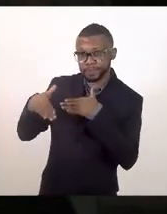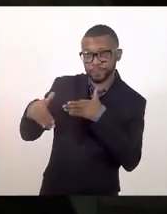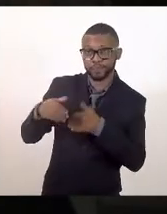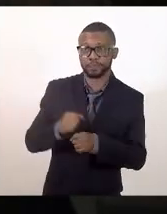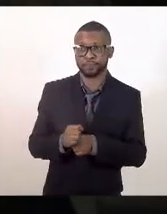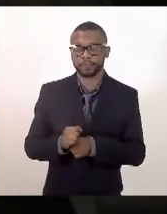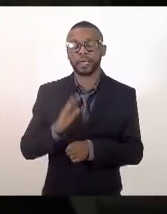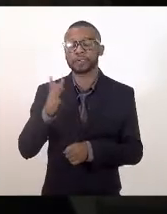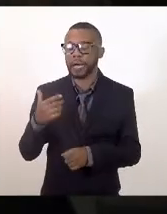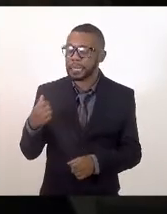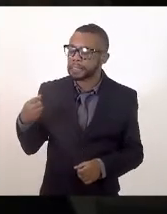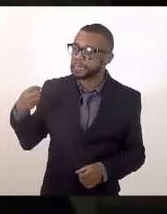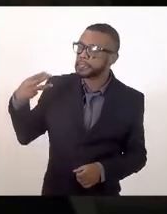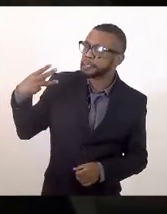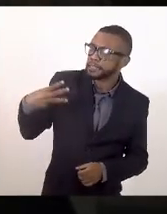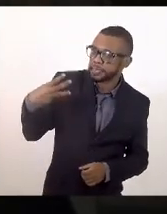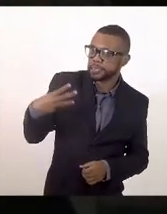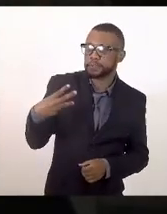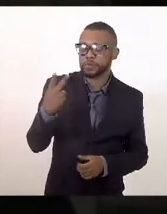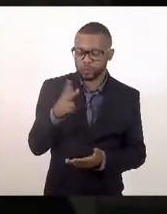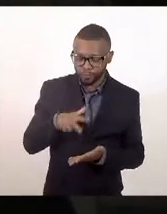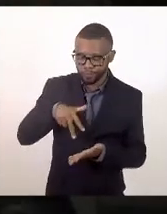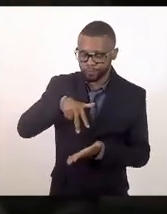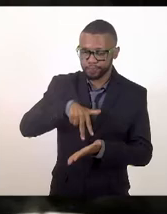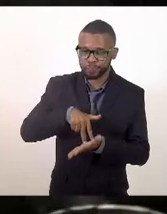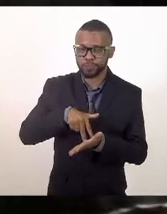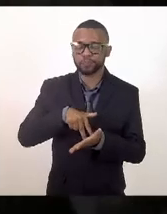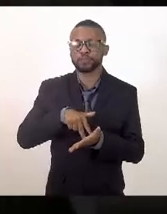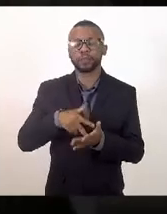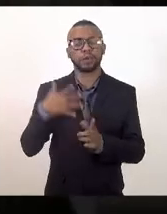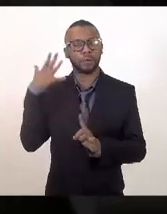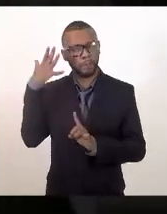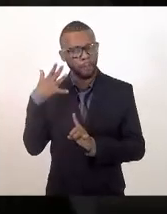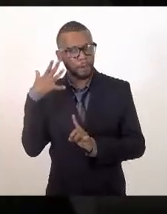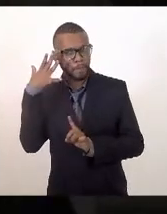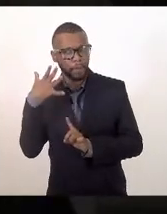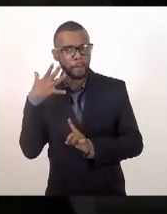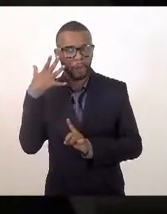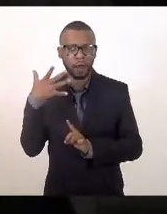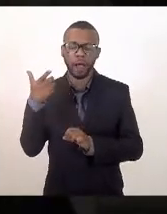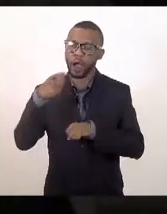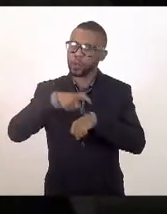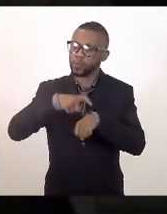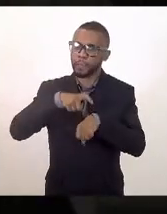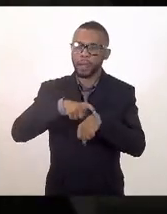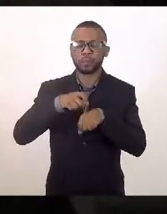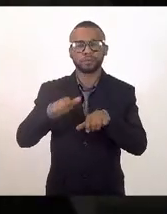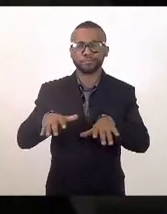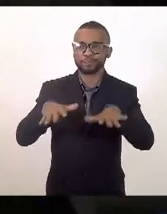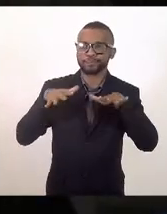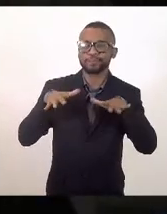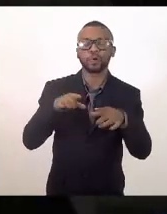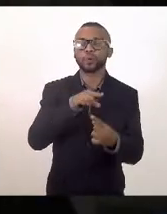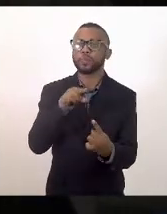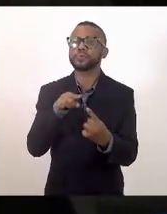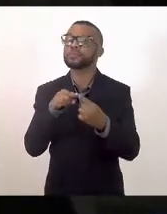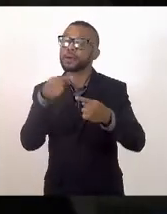terceira vez que subo à tribuna durante a ordem do dia para discutir um projeto de